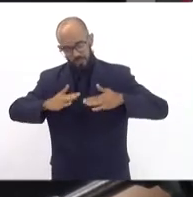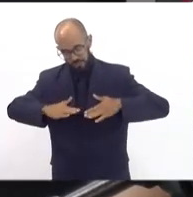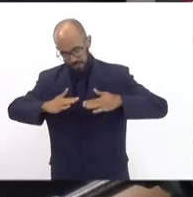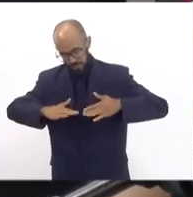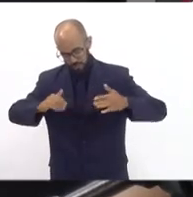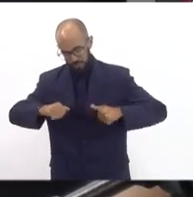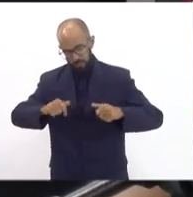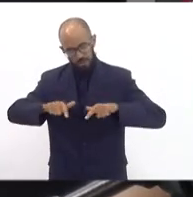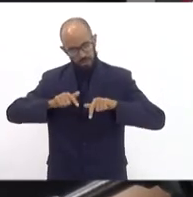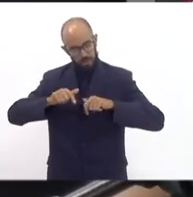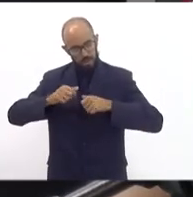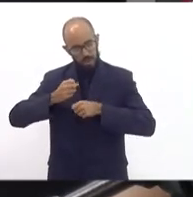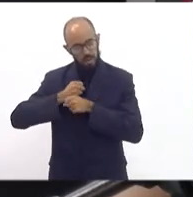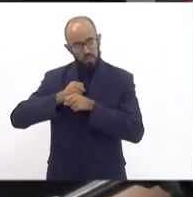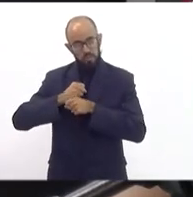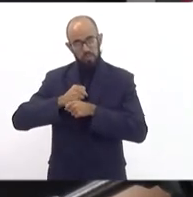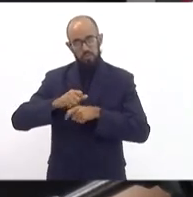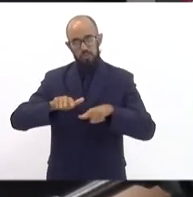anos de trabalho.